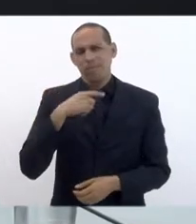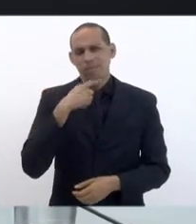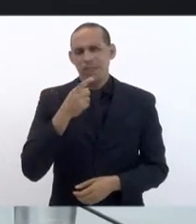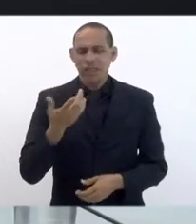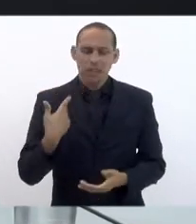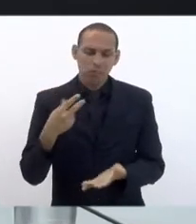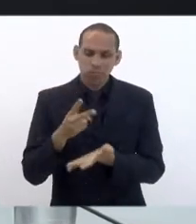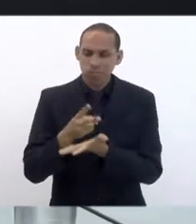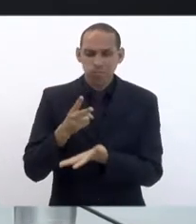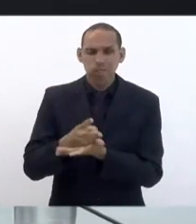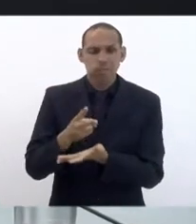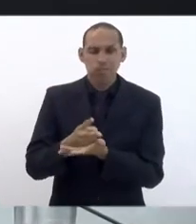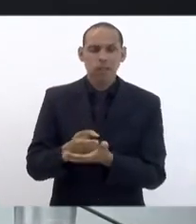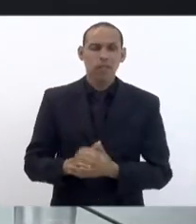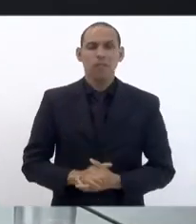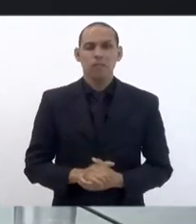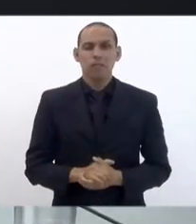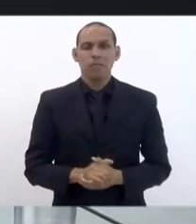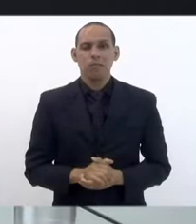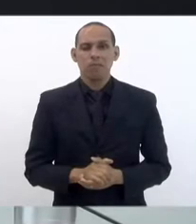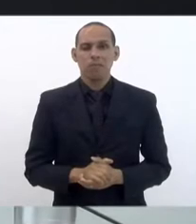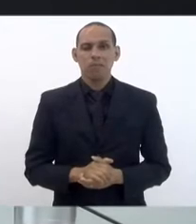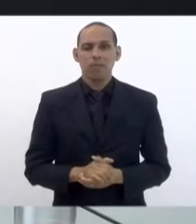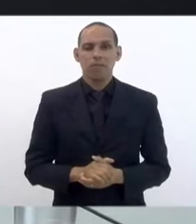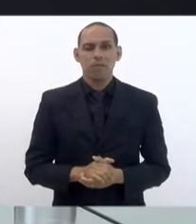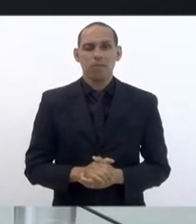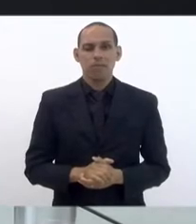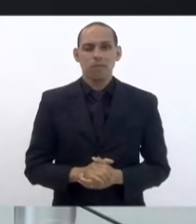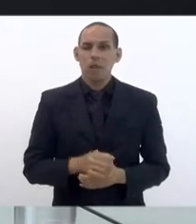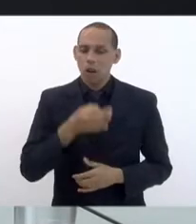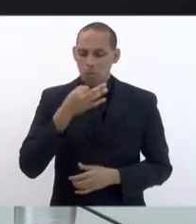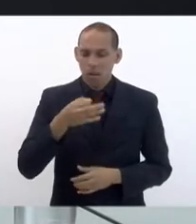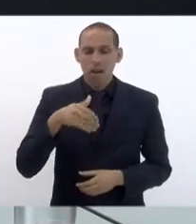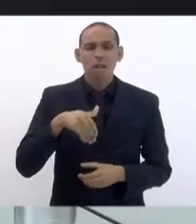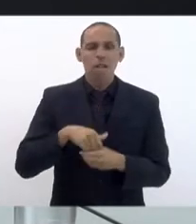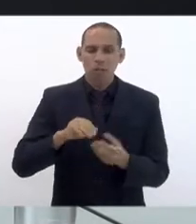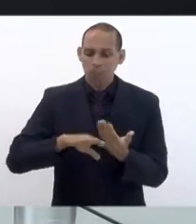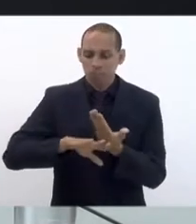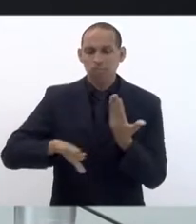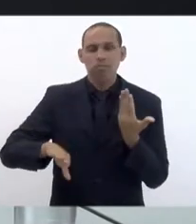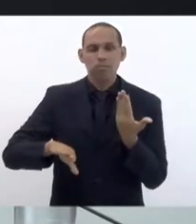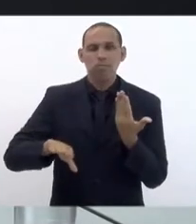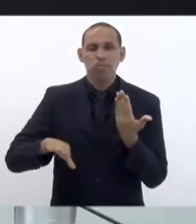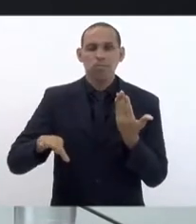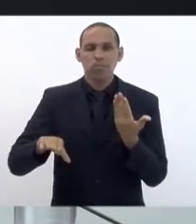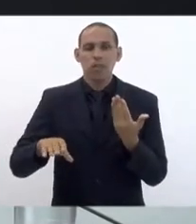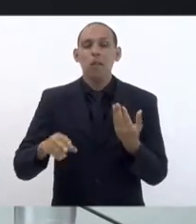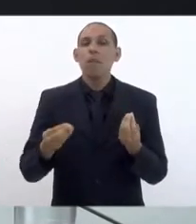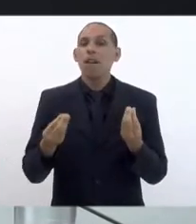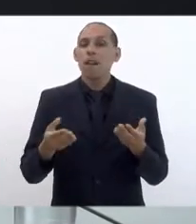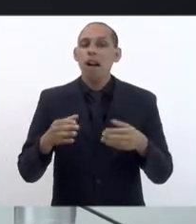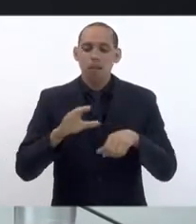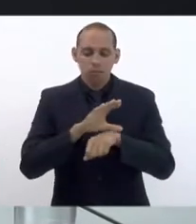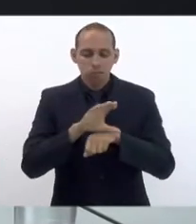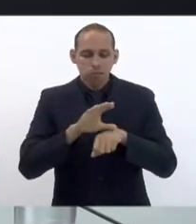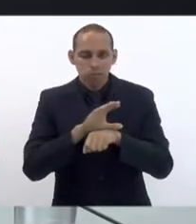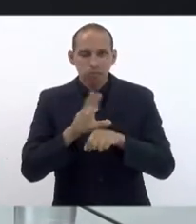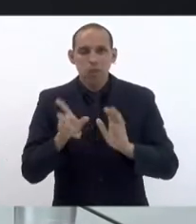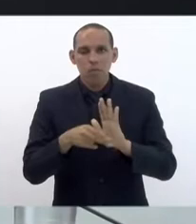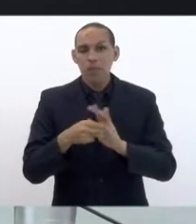continuo a ter a mesma posição do voto separado pela constitucionalidade com as duas